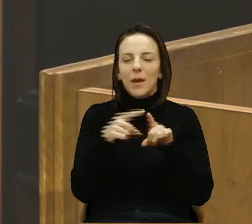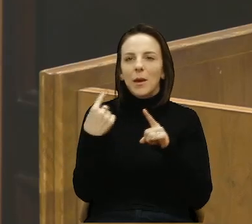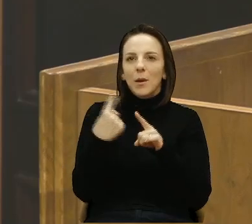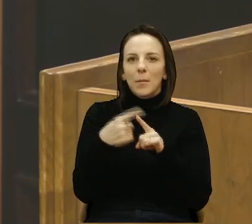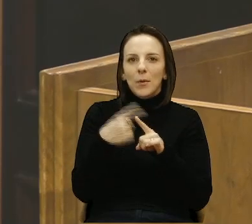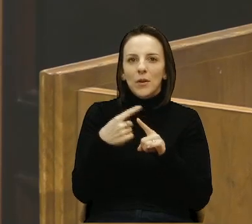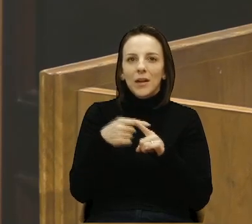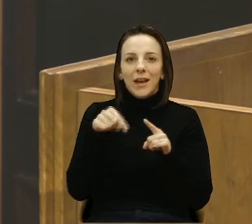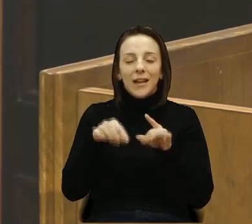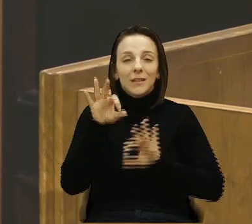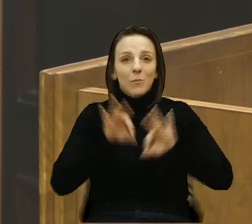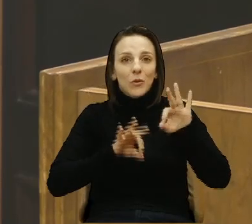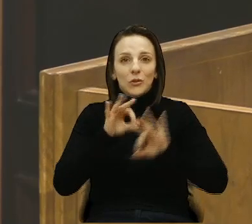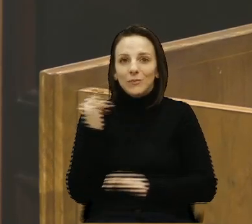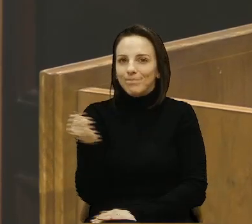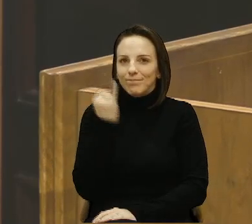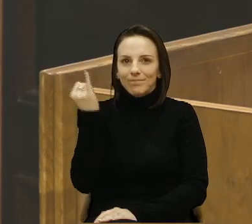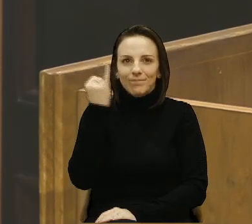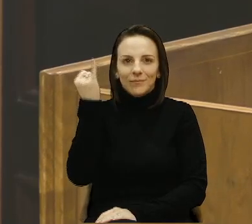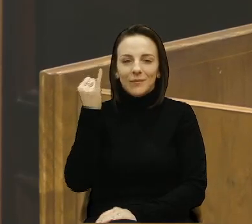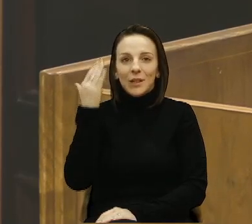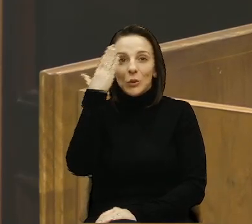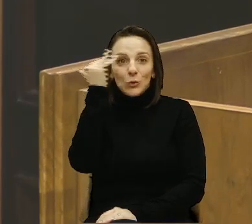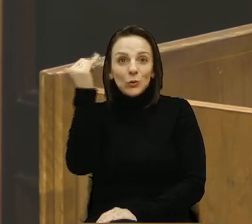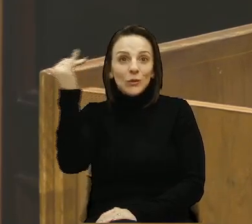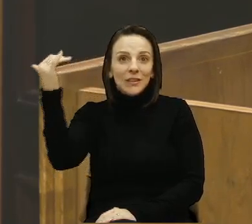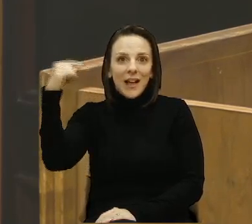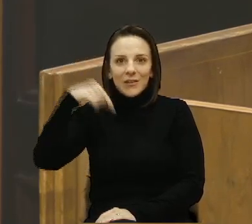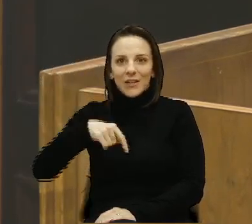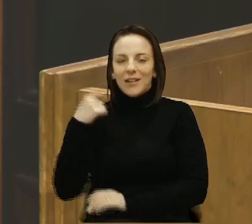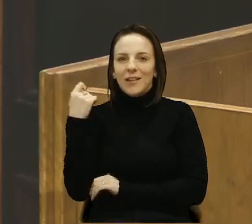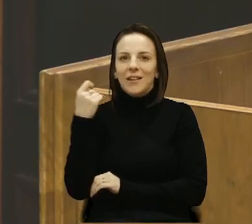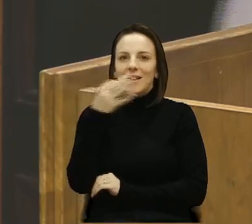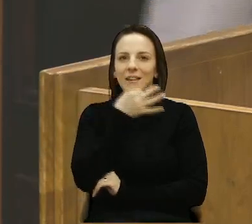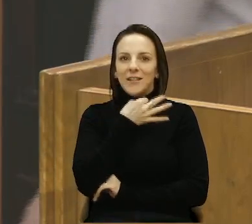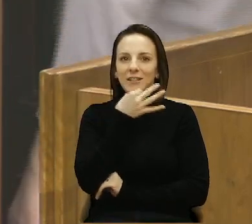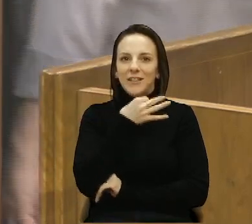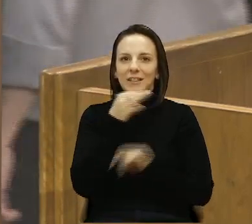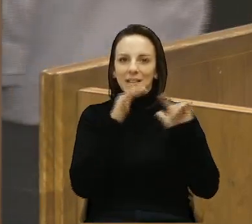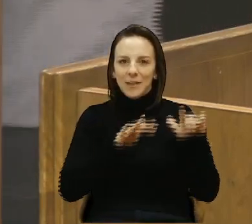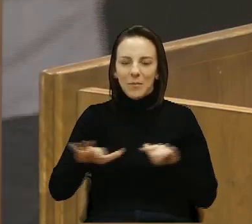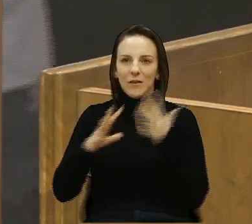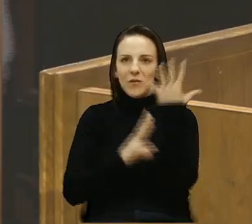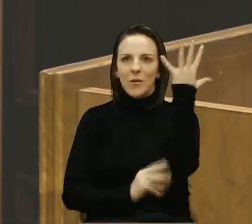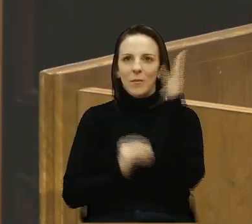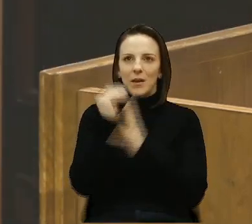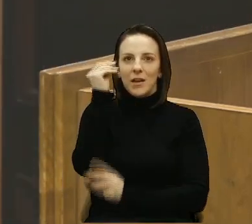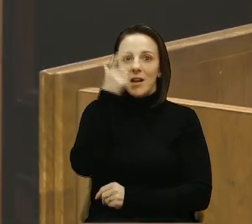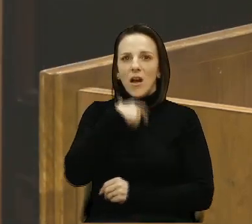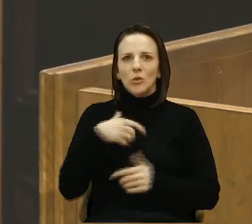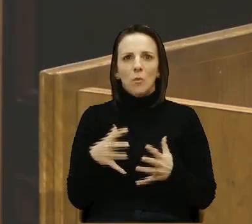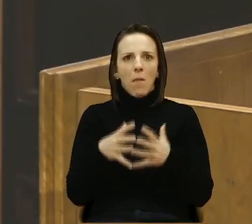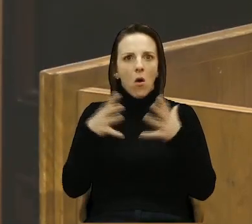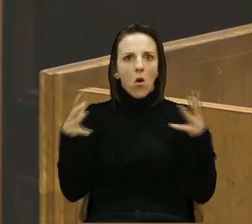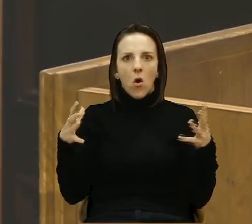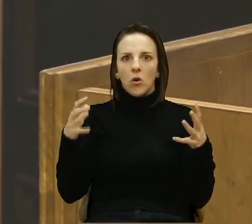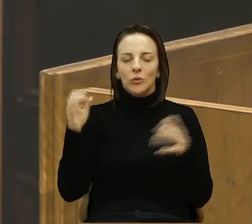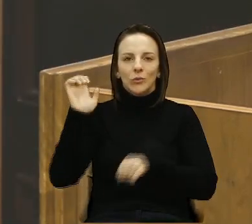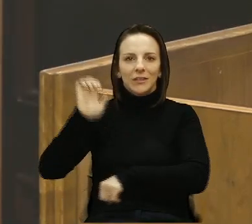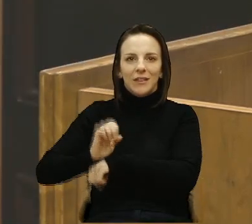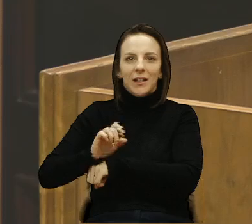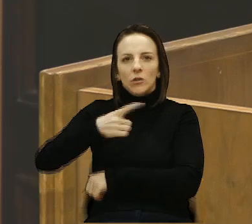Semana Farroupilha aqui em Caxias do Sul, que eu acho que foi a maior do estado. E mais do que nunca, a gente tem que valorizar, preservar a nossa